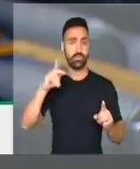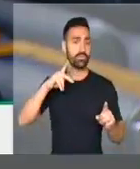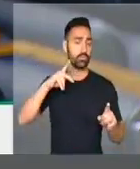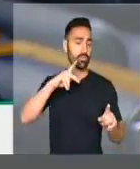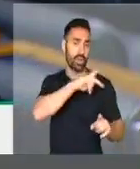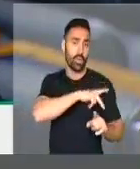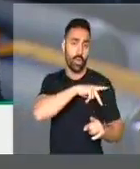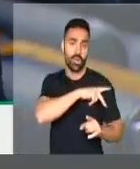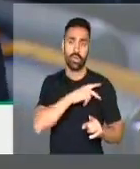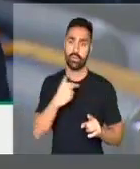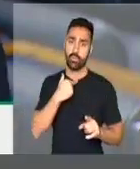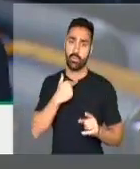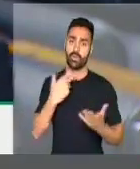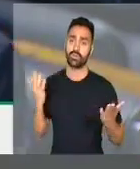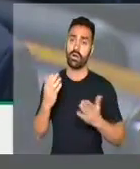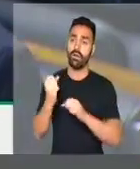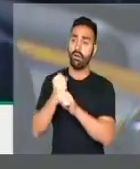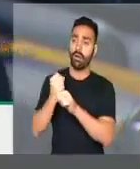não possa ficar abandonada só então